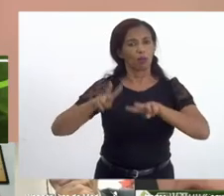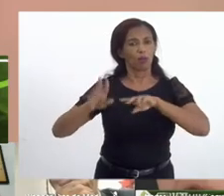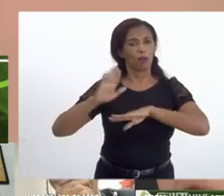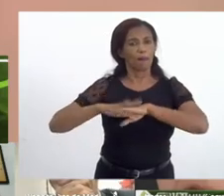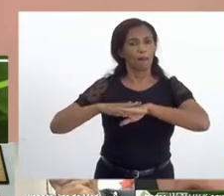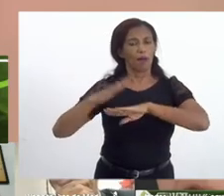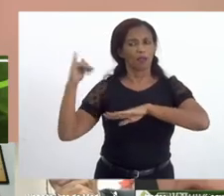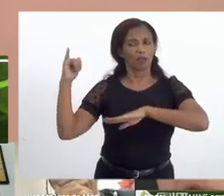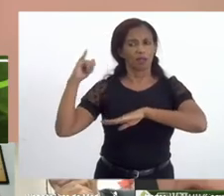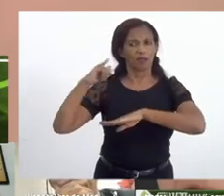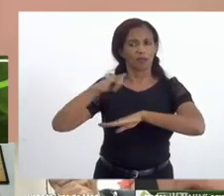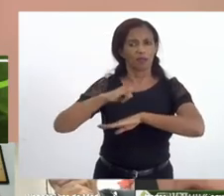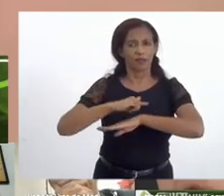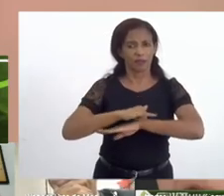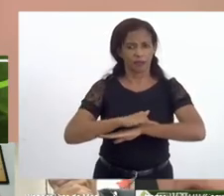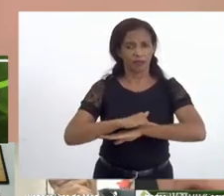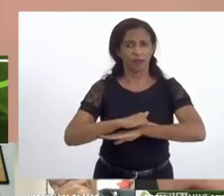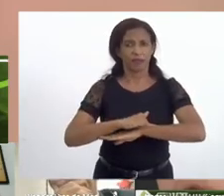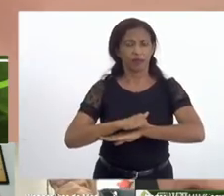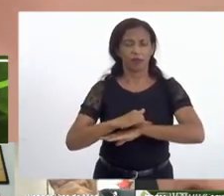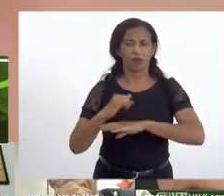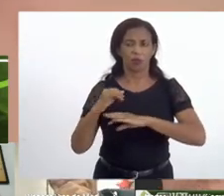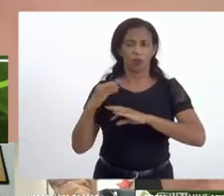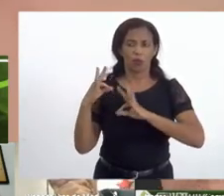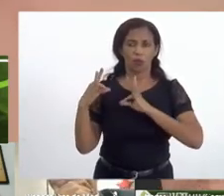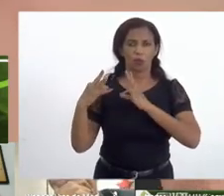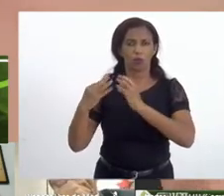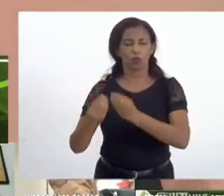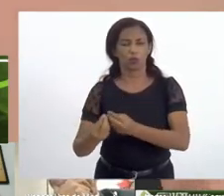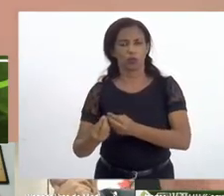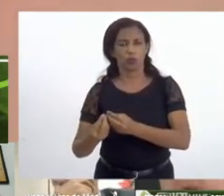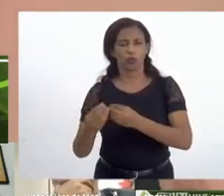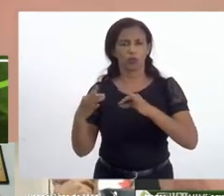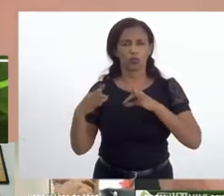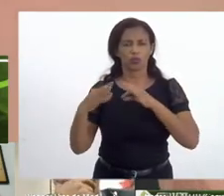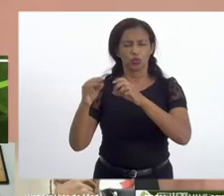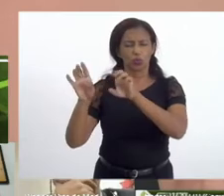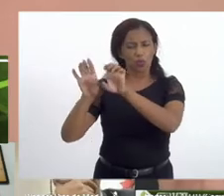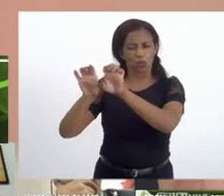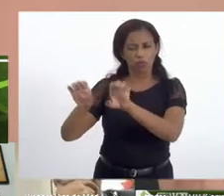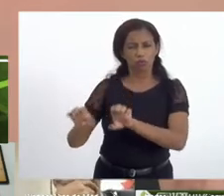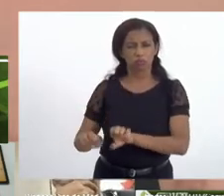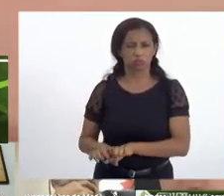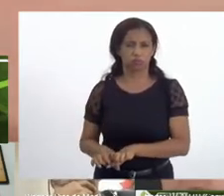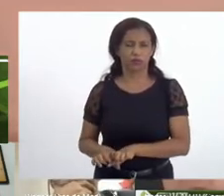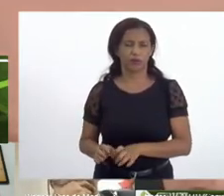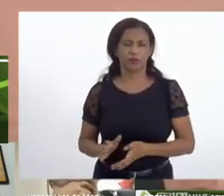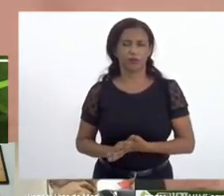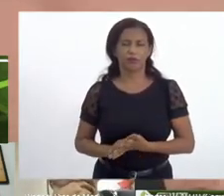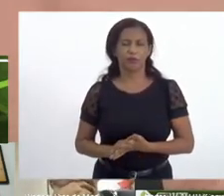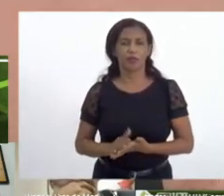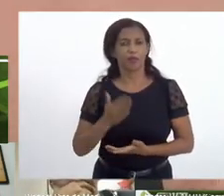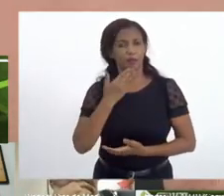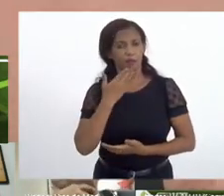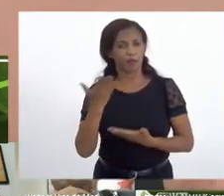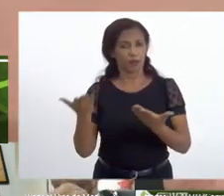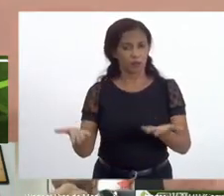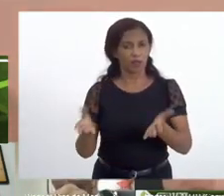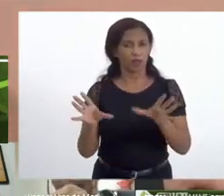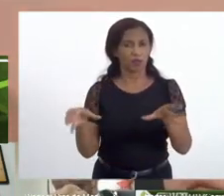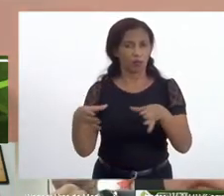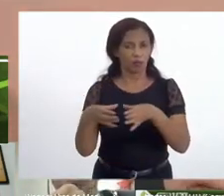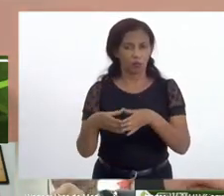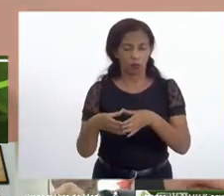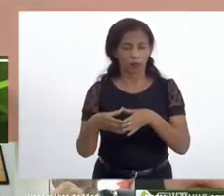mais da aviação como um todo, de toda a infraestrutura da aviação. Sugiro isso à comissão